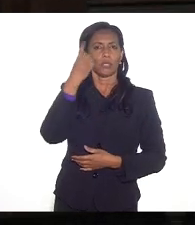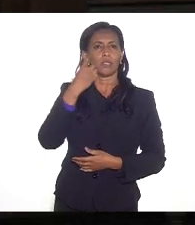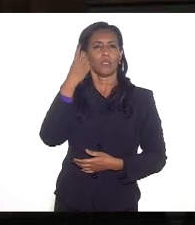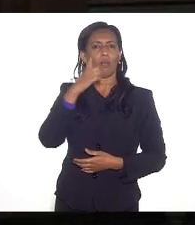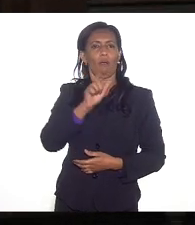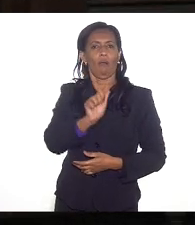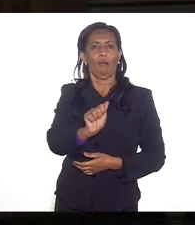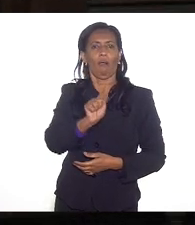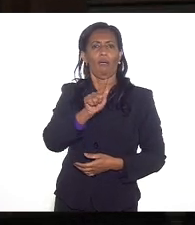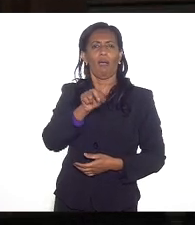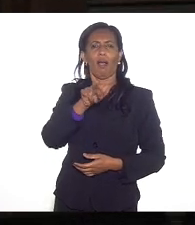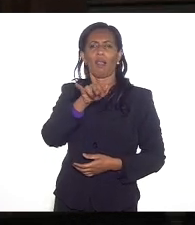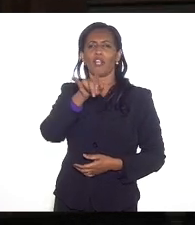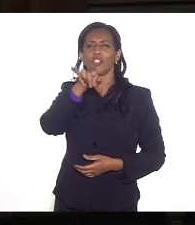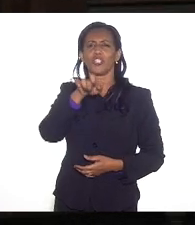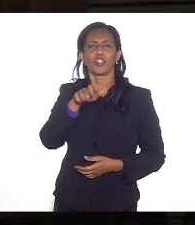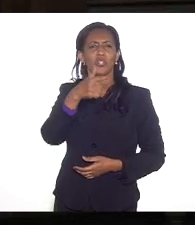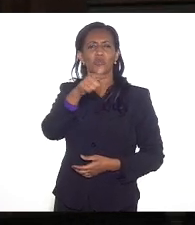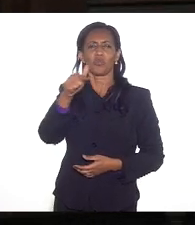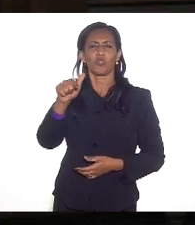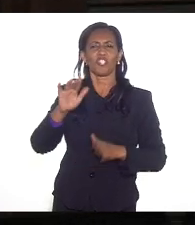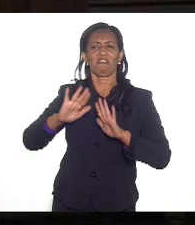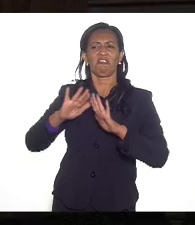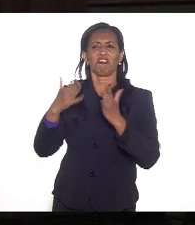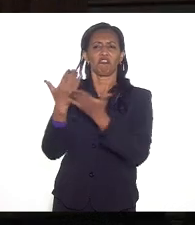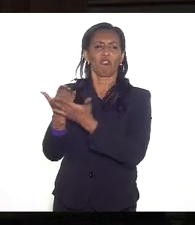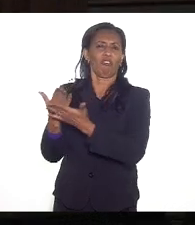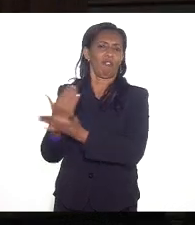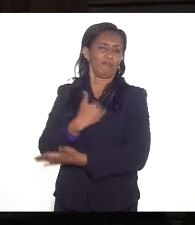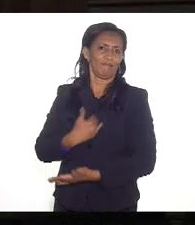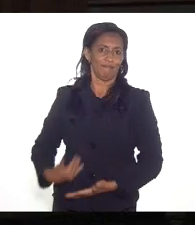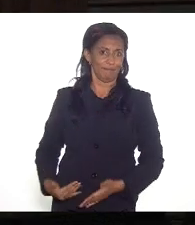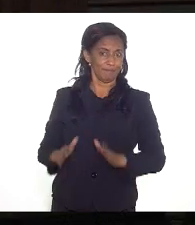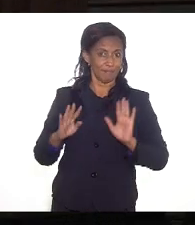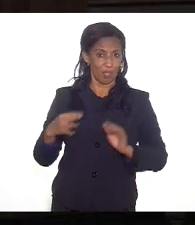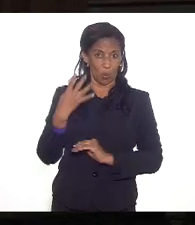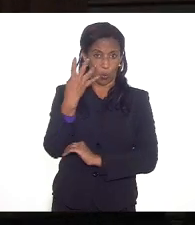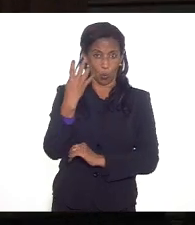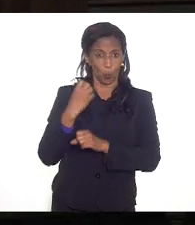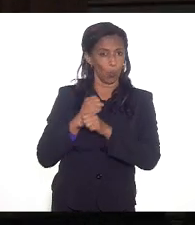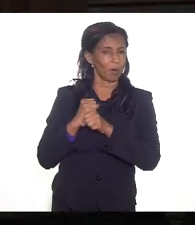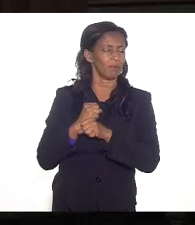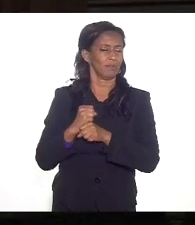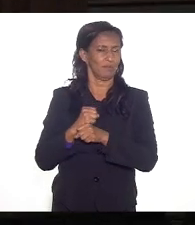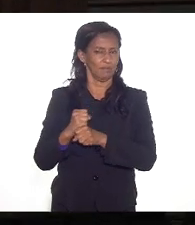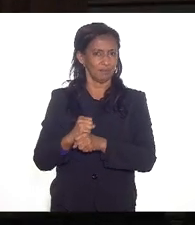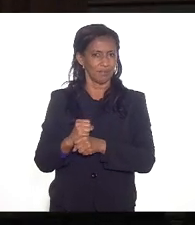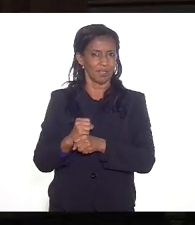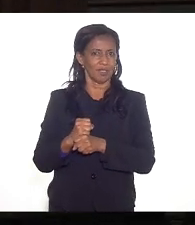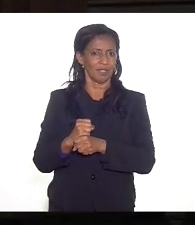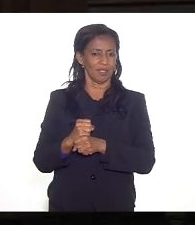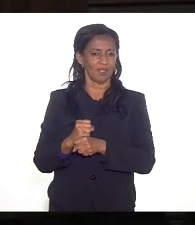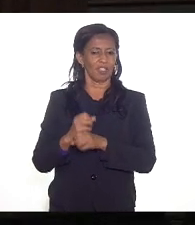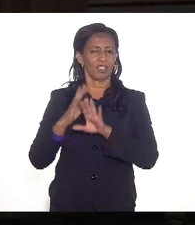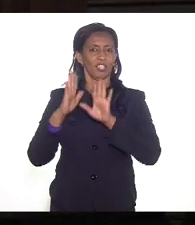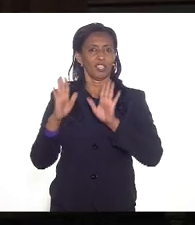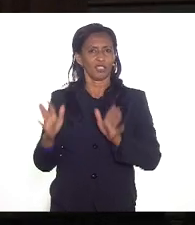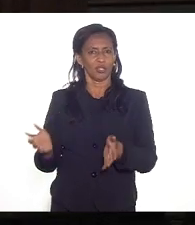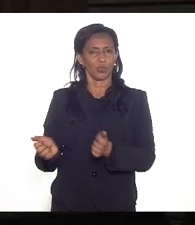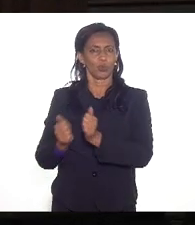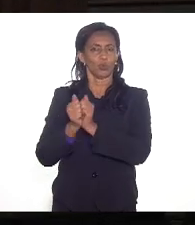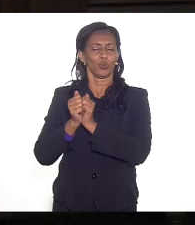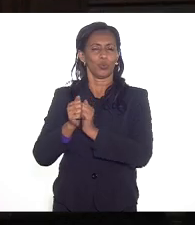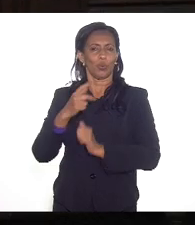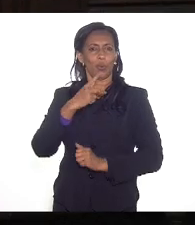não estava ainda nem na escola pública durante quatro anos nós já estão do Prefeito